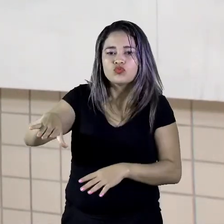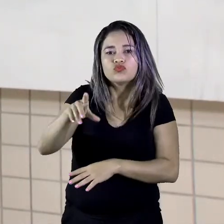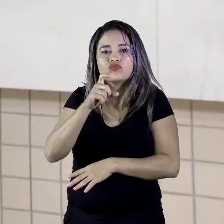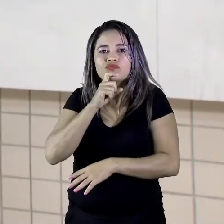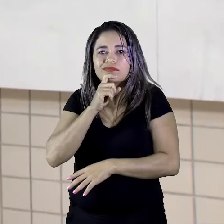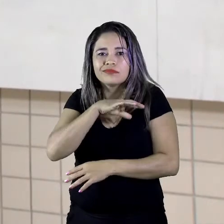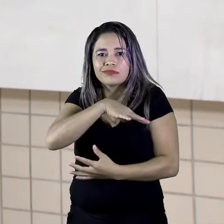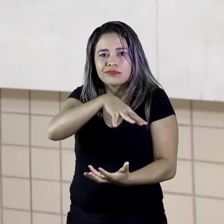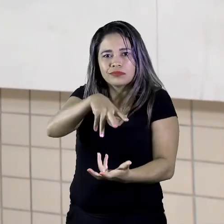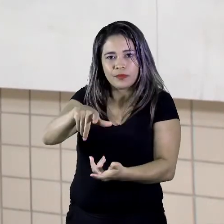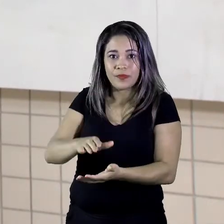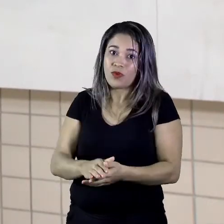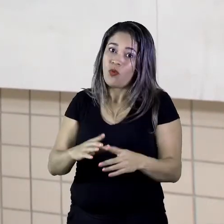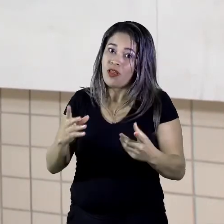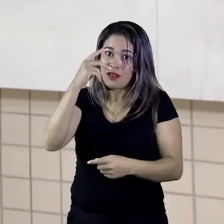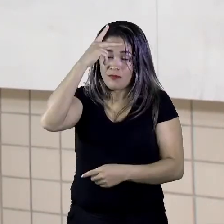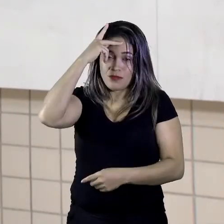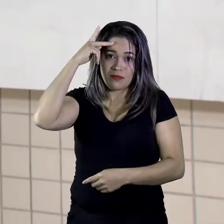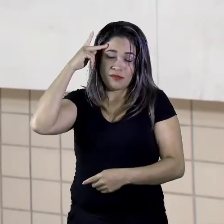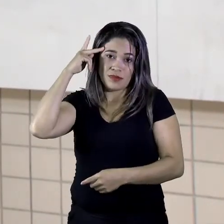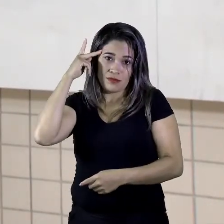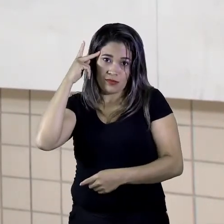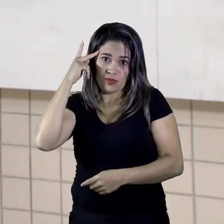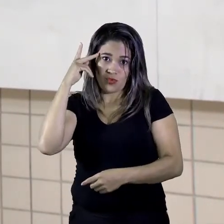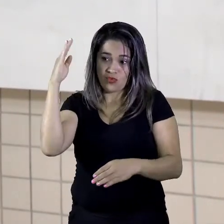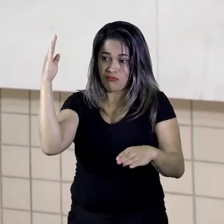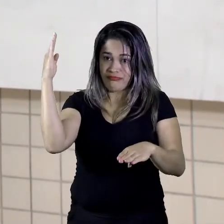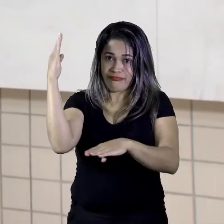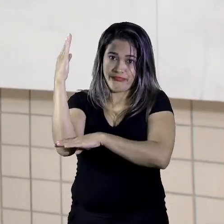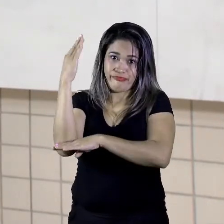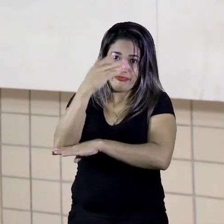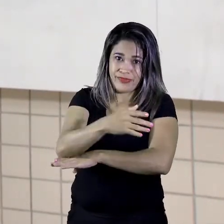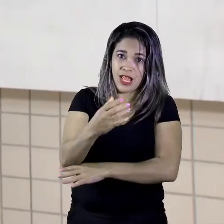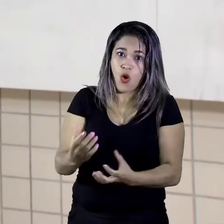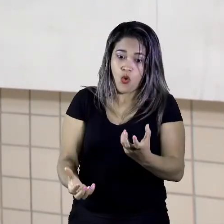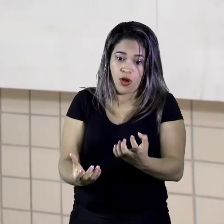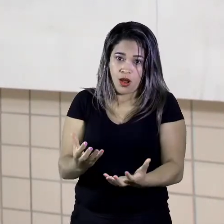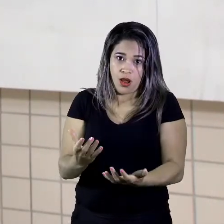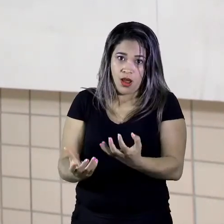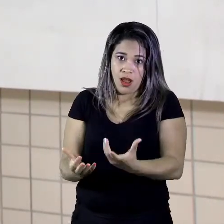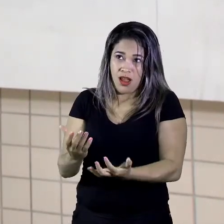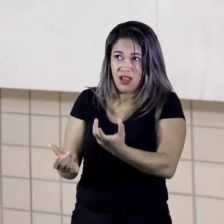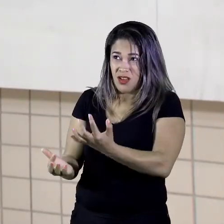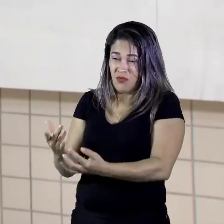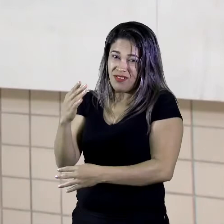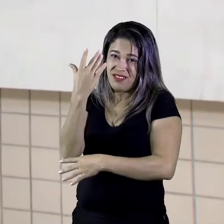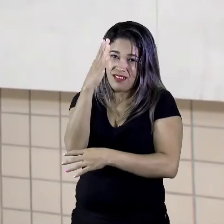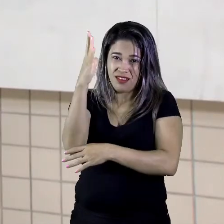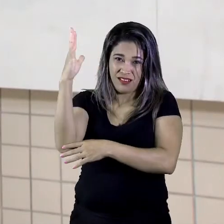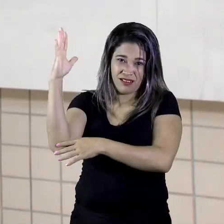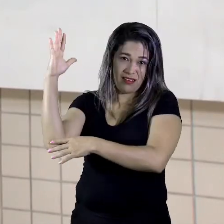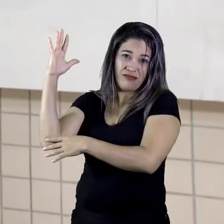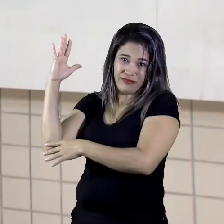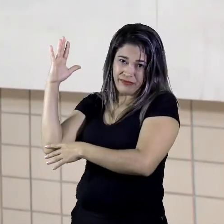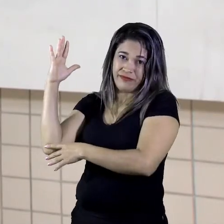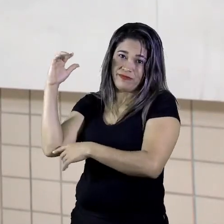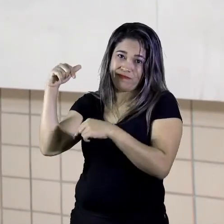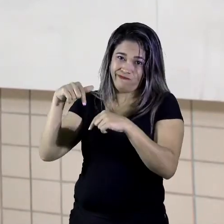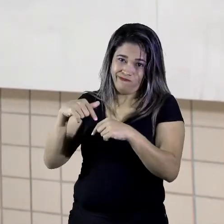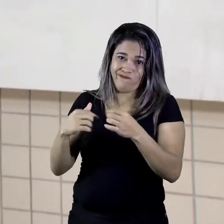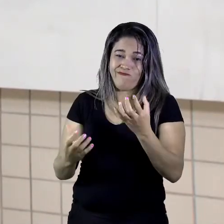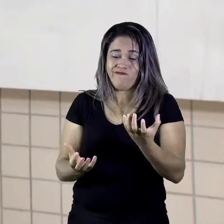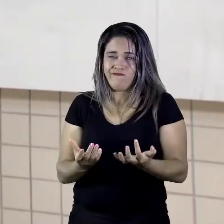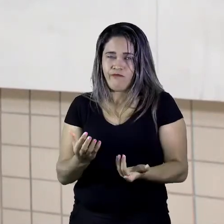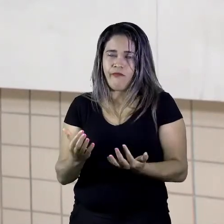ser humano desmata, ele queima essa mata, essa floresta, essas árvores. Isso faz com que se jogue